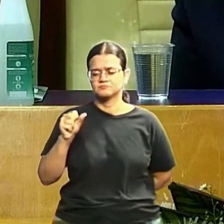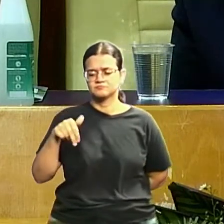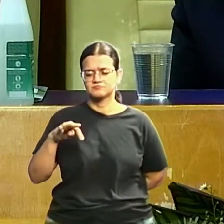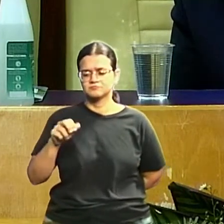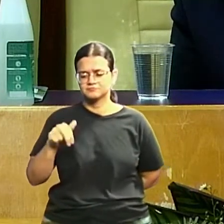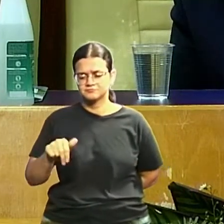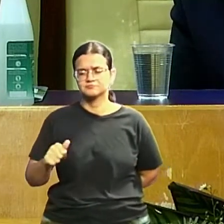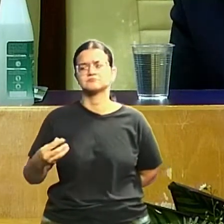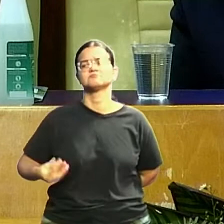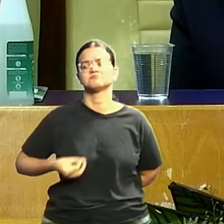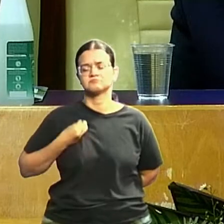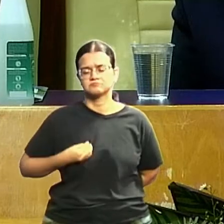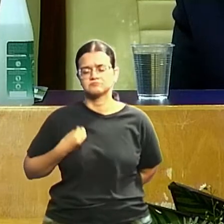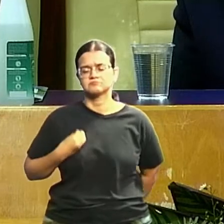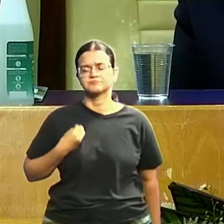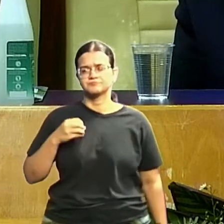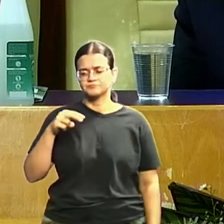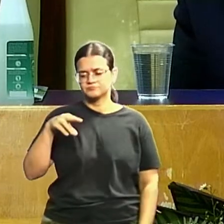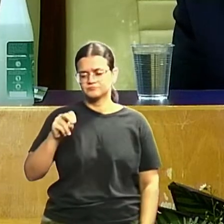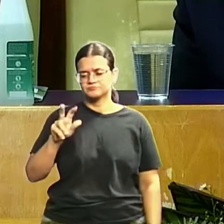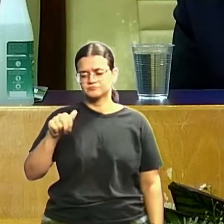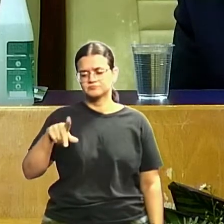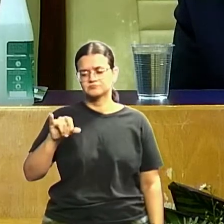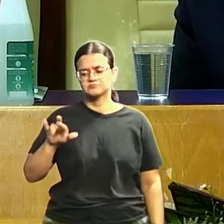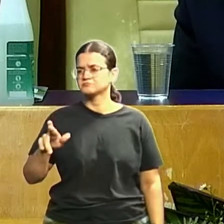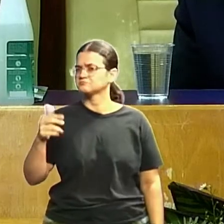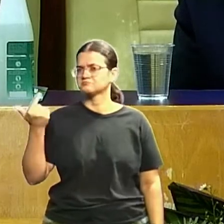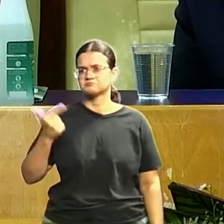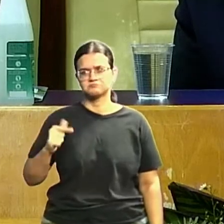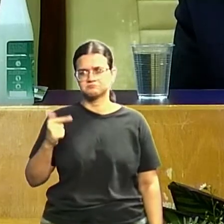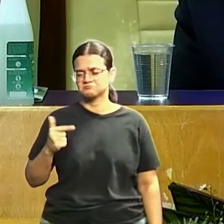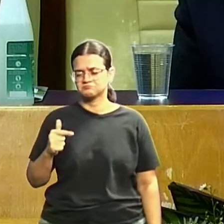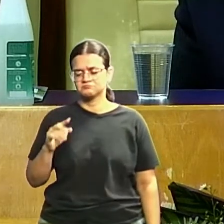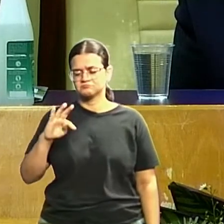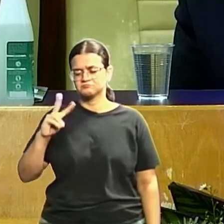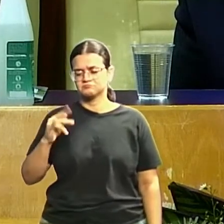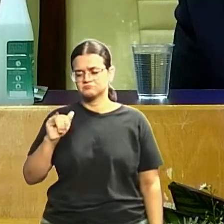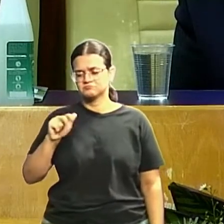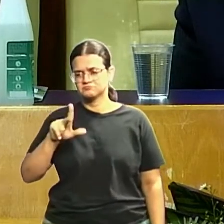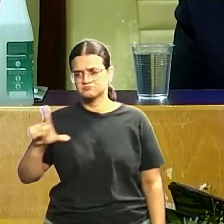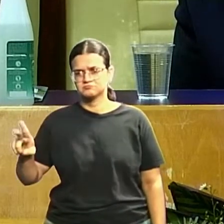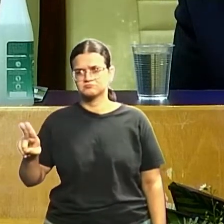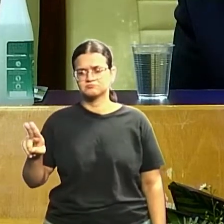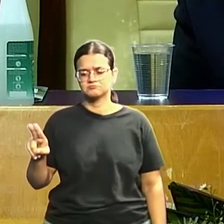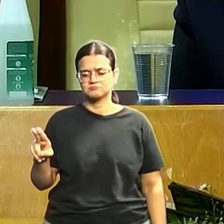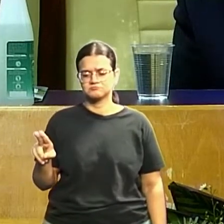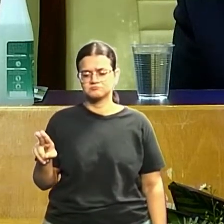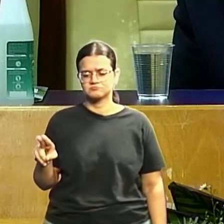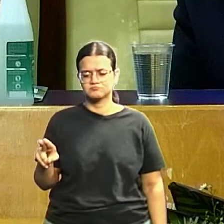Santana Gomes, presente. Sargento Dovandi, ausente. Tiago Guiotti,